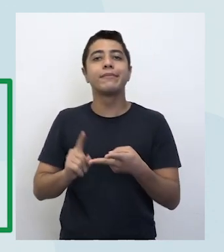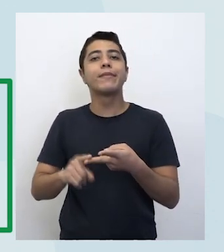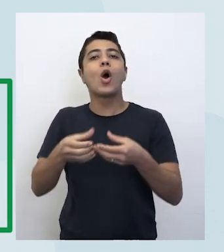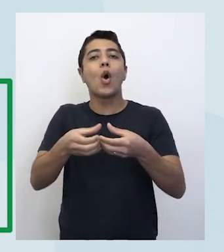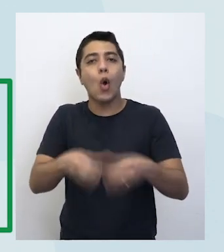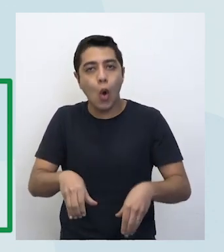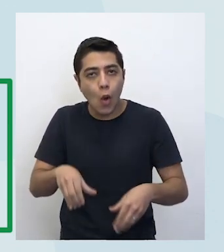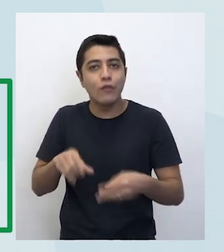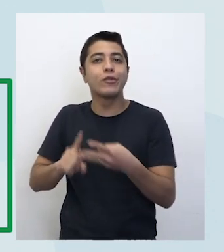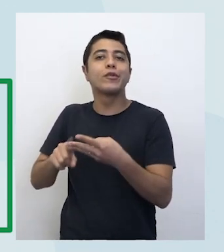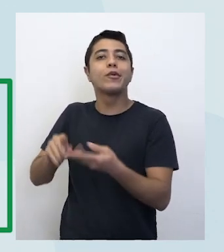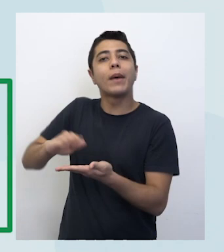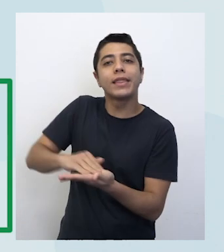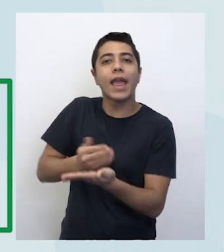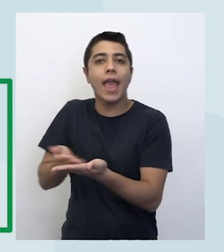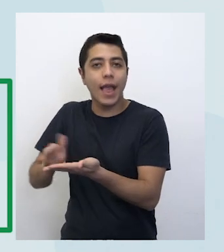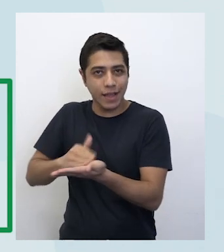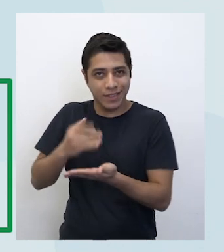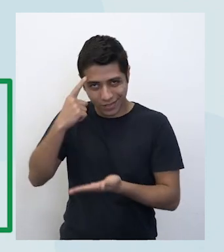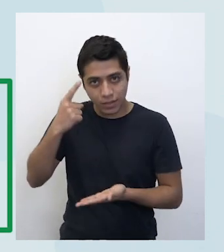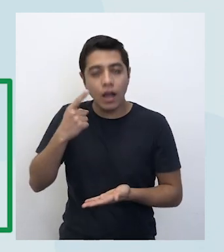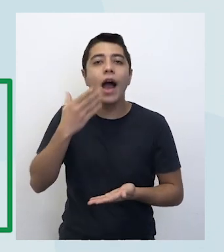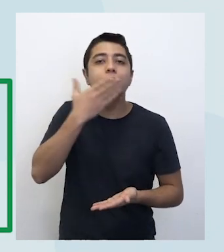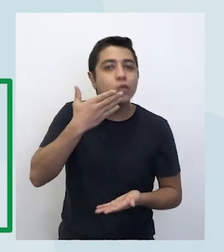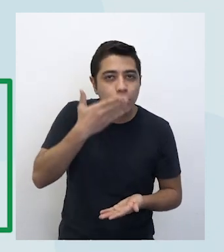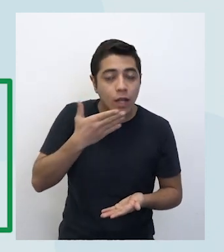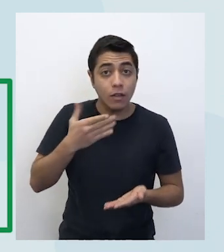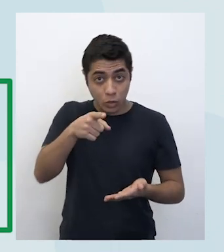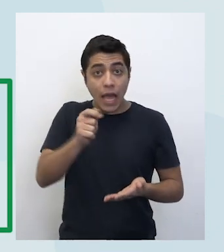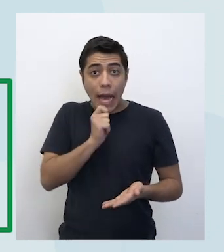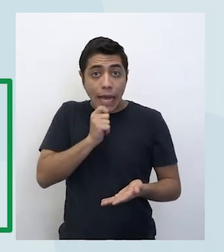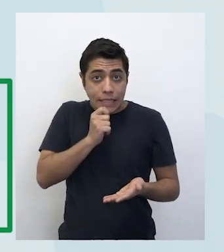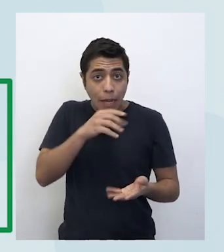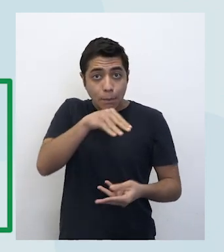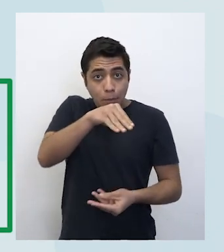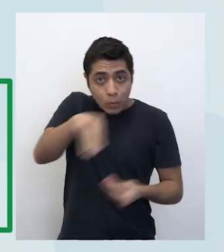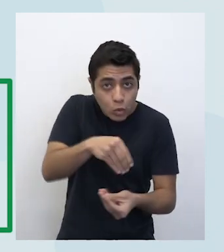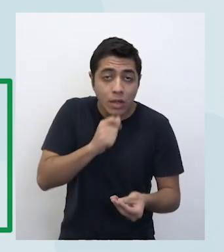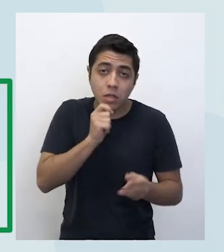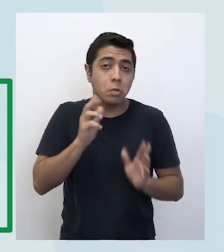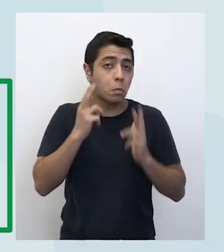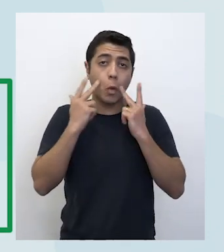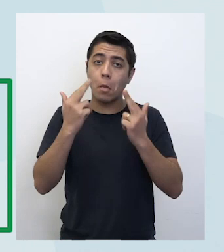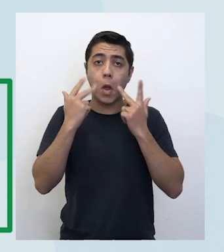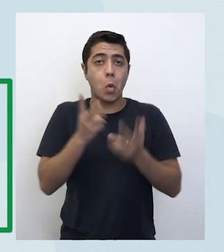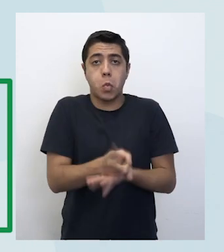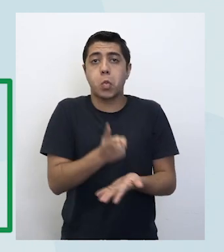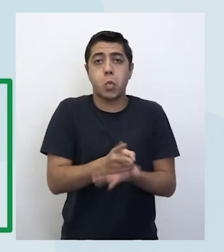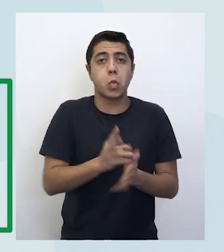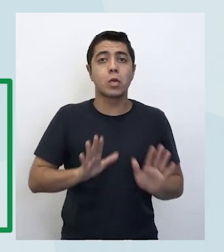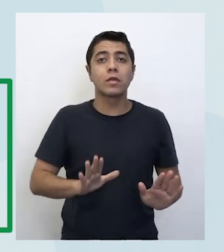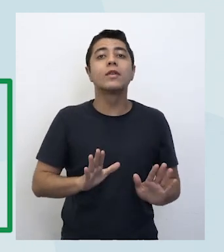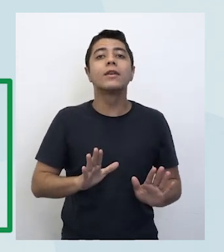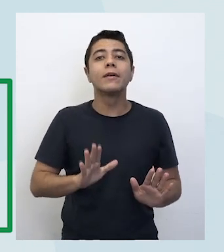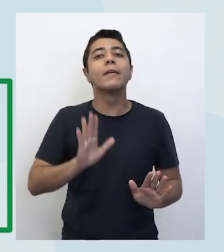ter quem? A farinha, os ovos e o açúcar, perfeito? Então, no tempo zero eu tenho só reagente. Decorreu um certo